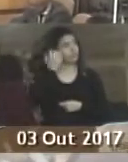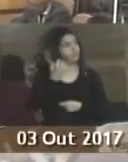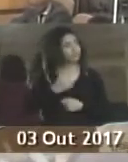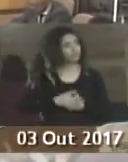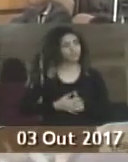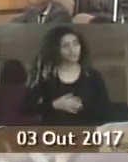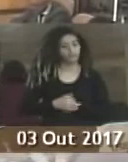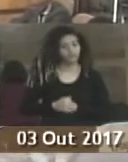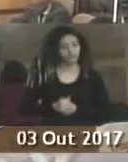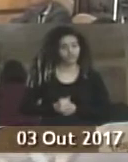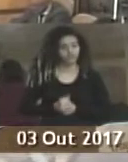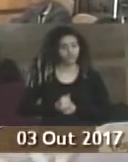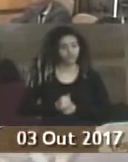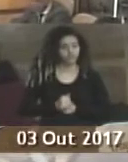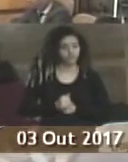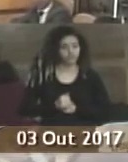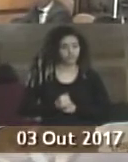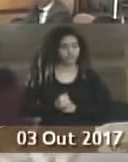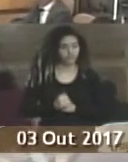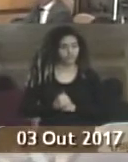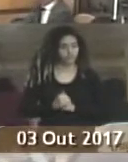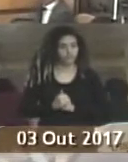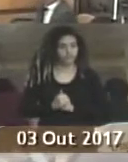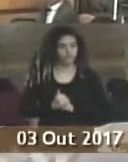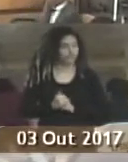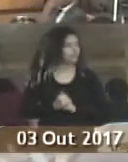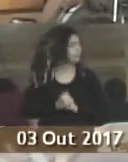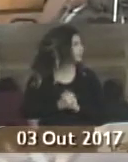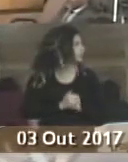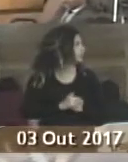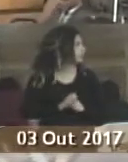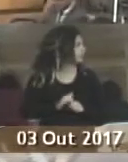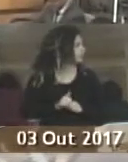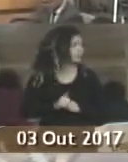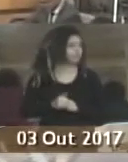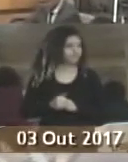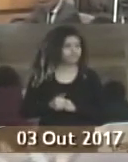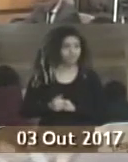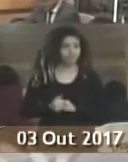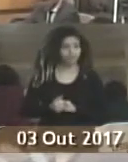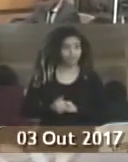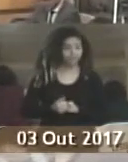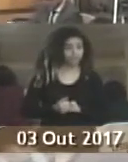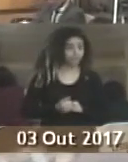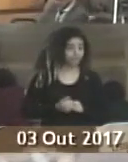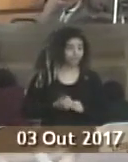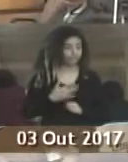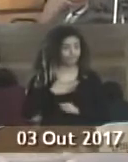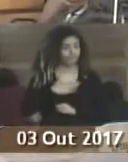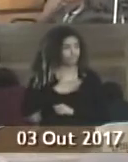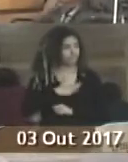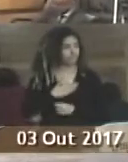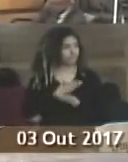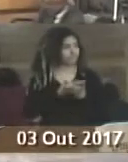depende do nosso desempenho. Mas, pô, aqui eu não tenho nada contra ninguém. Eu gosto de vocês